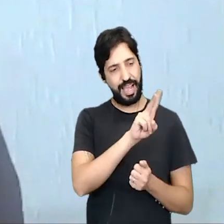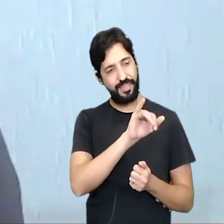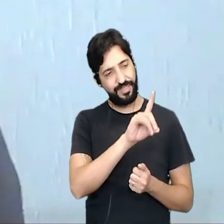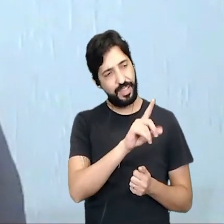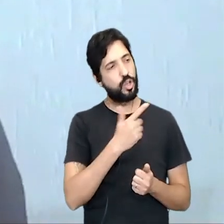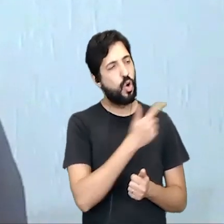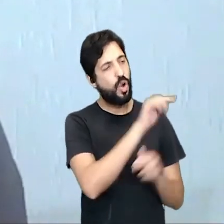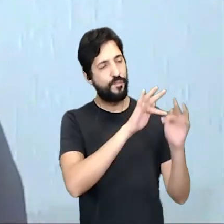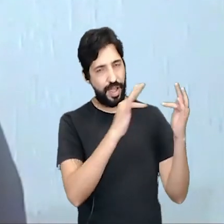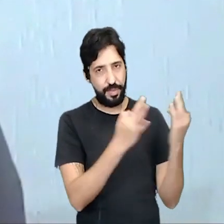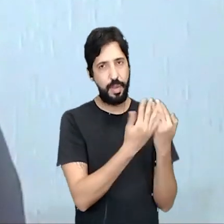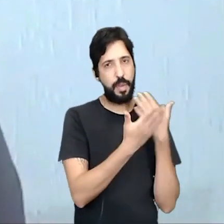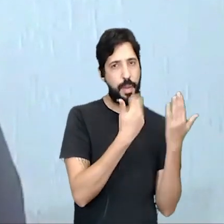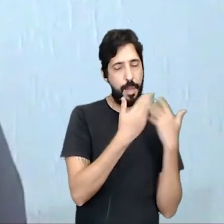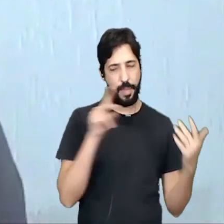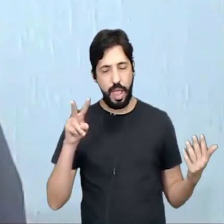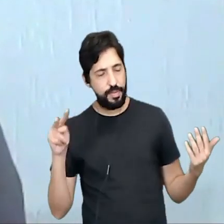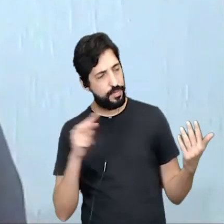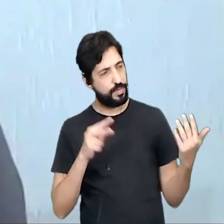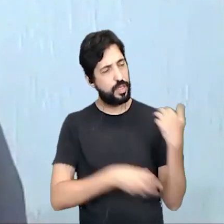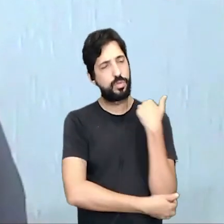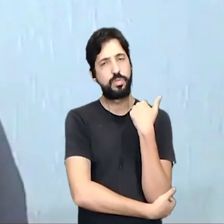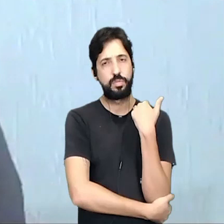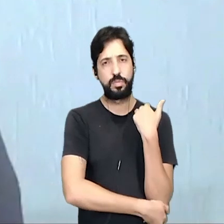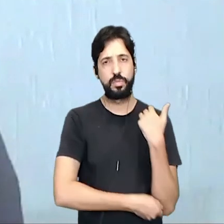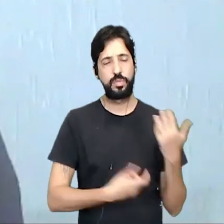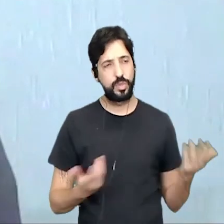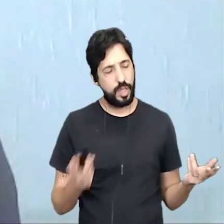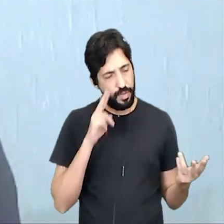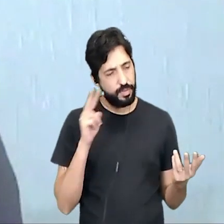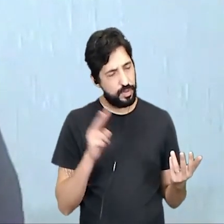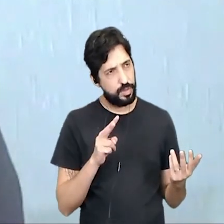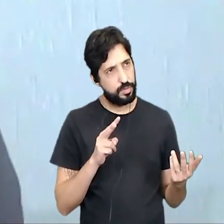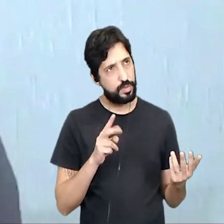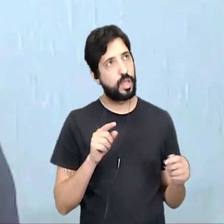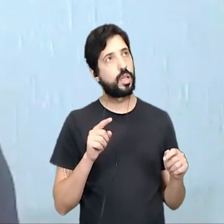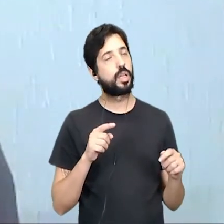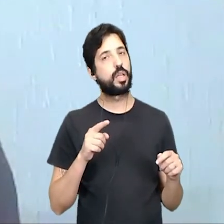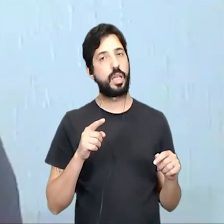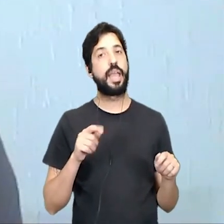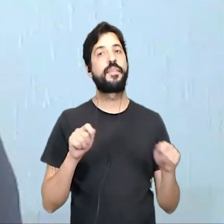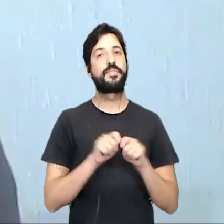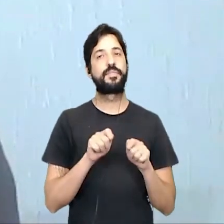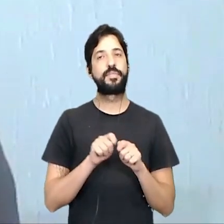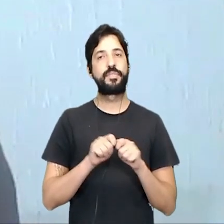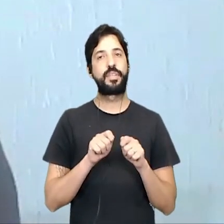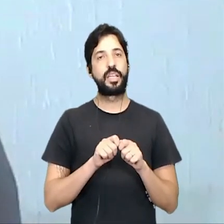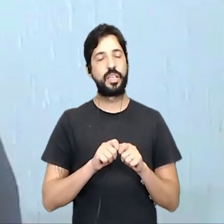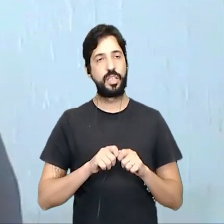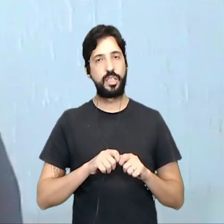minha com o Davi e com os outros parentes lá em Roraima, ele fez